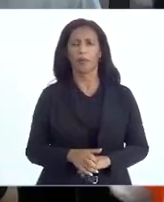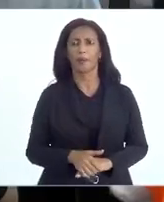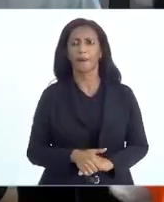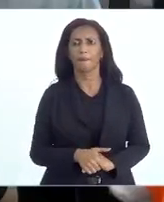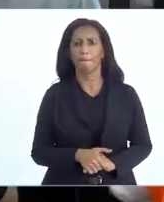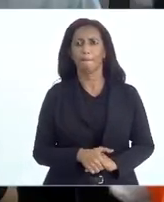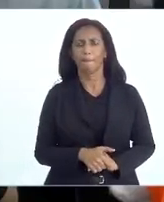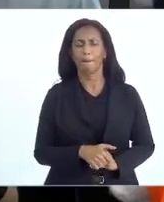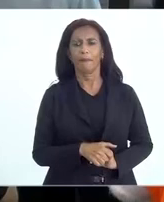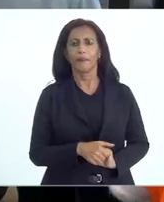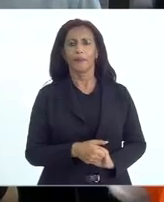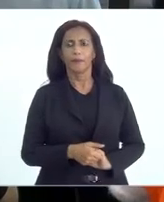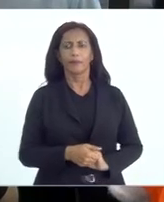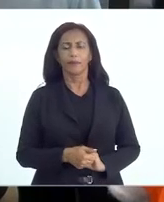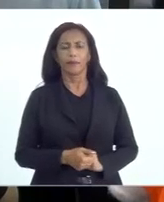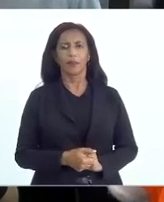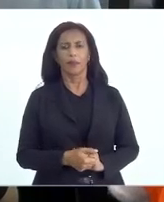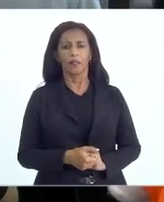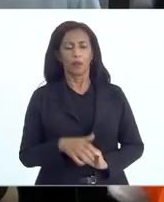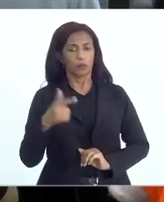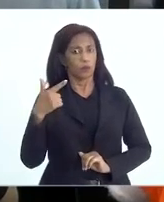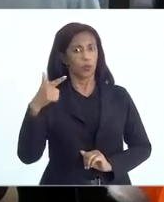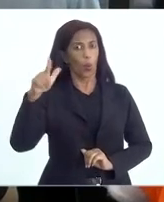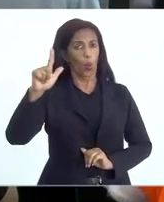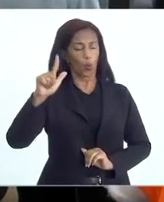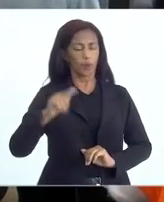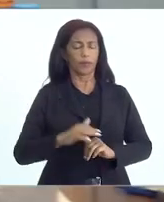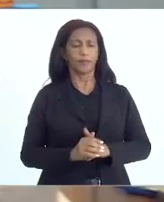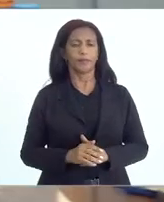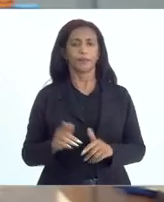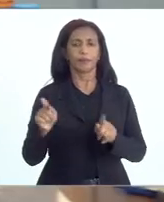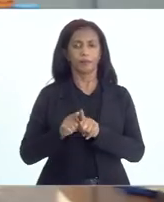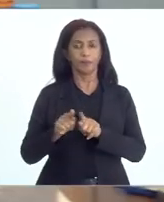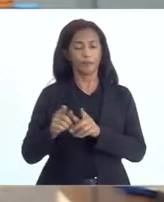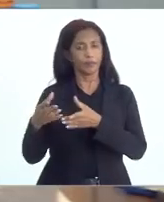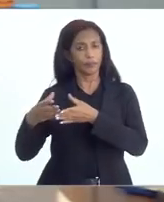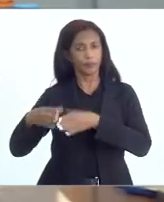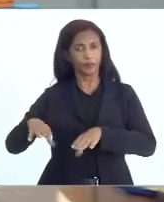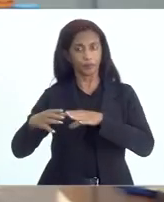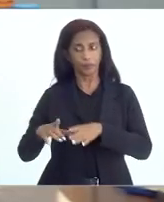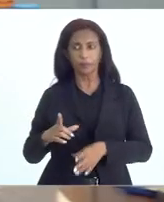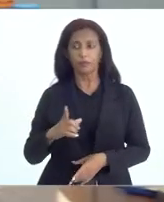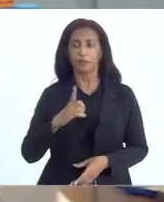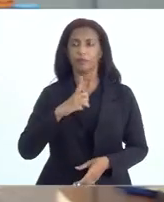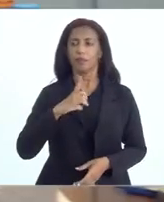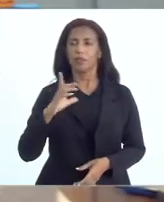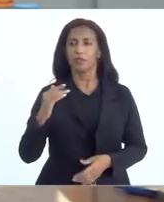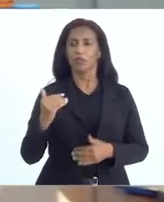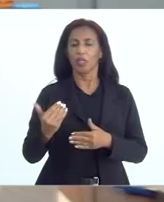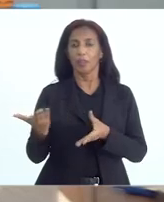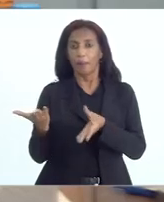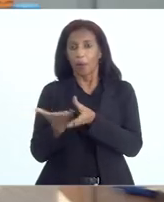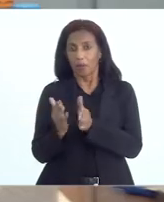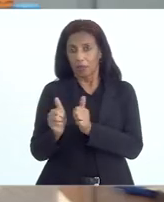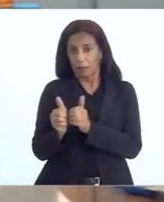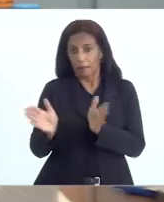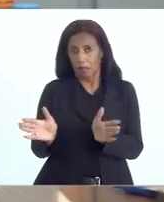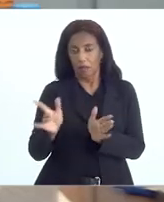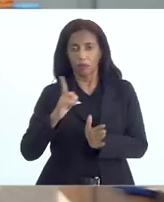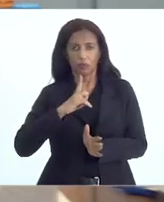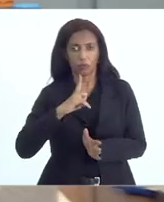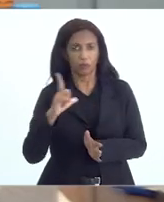é a rede ato de mediar a outra demanda daqueles concursados que ainda já têm processo aberto